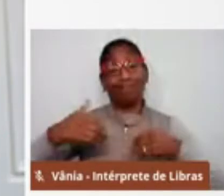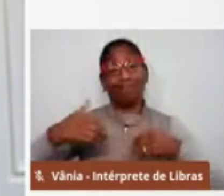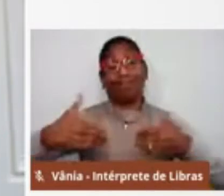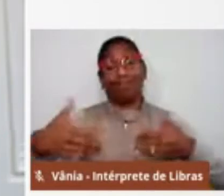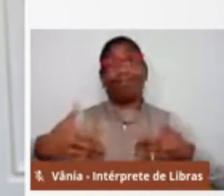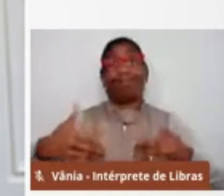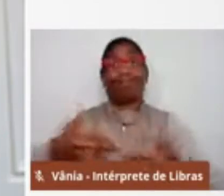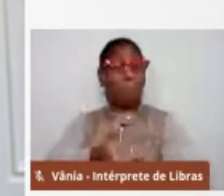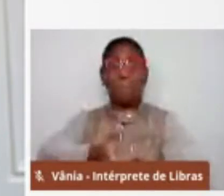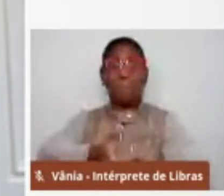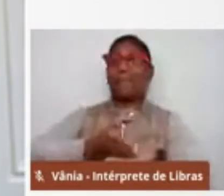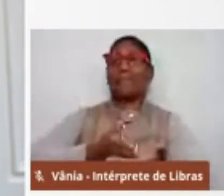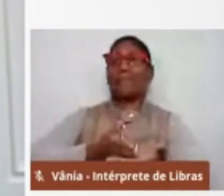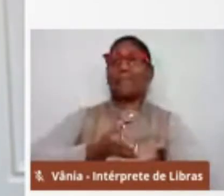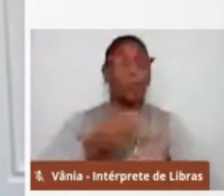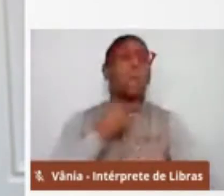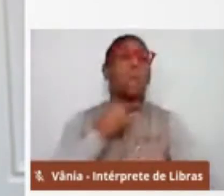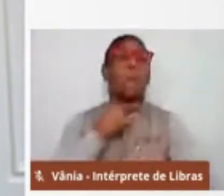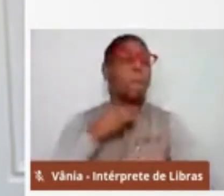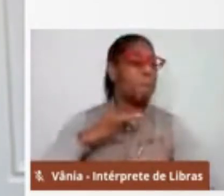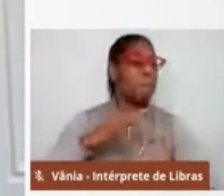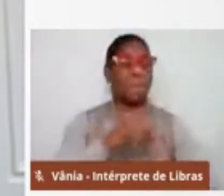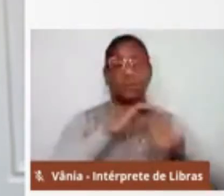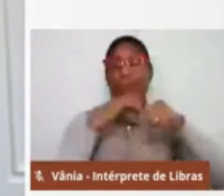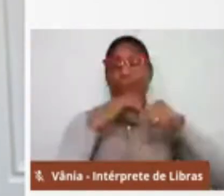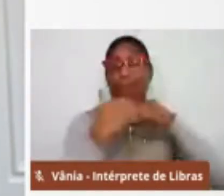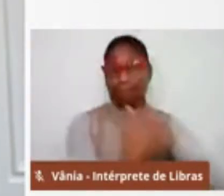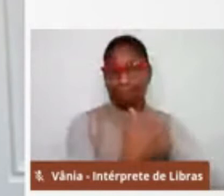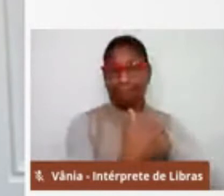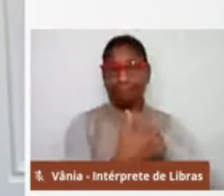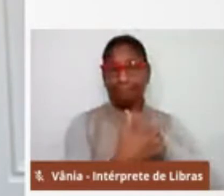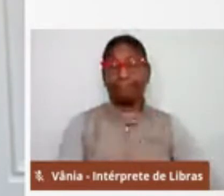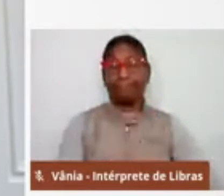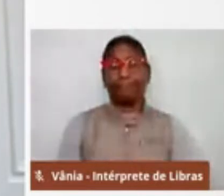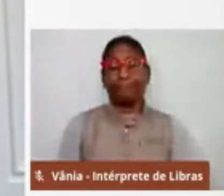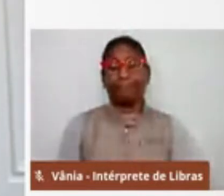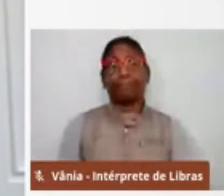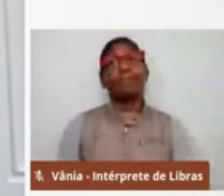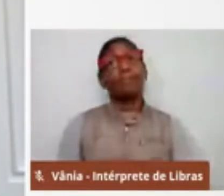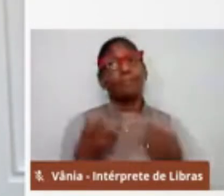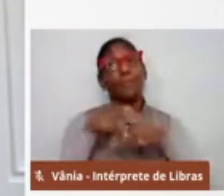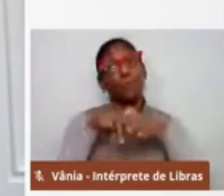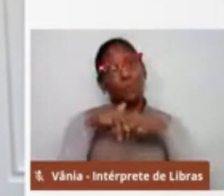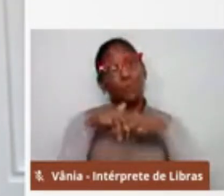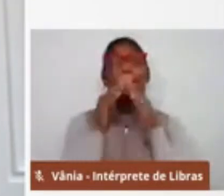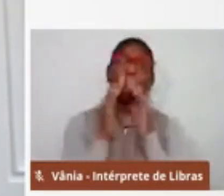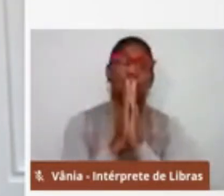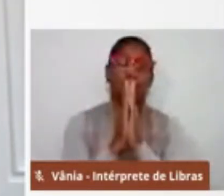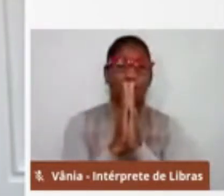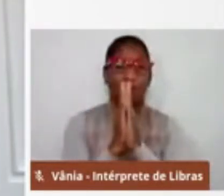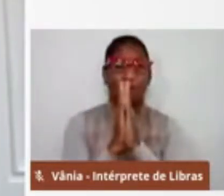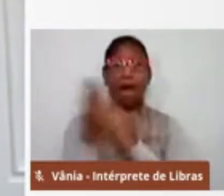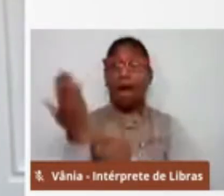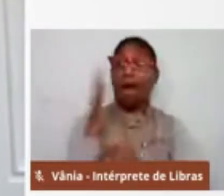ocupados por pacientes ou suspeitos ou confirmados para o Covid-19. Por isso que a gente renova o nosso pedido a todos aí de nos ajudarem